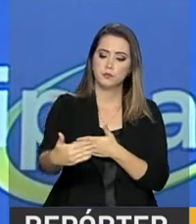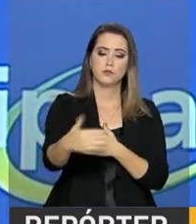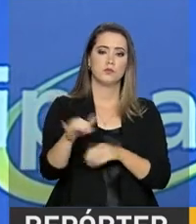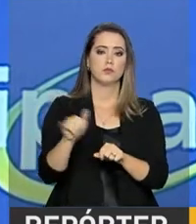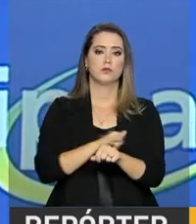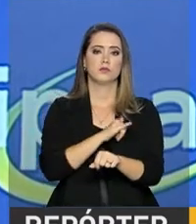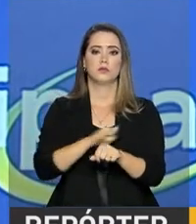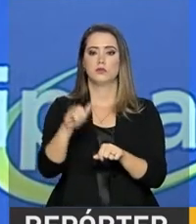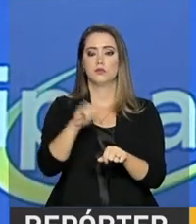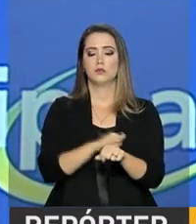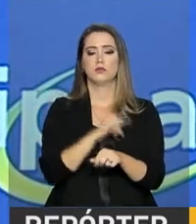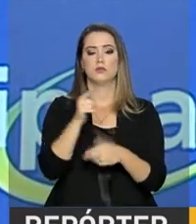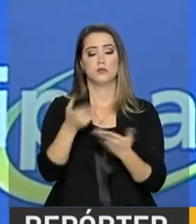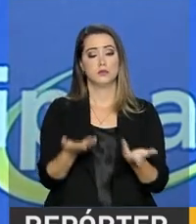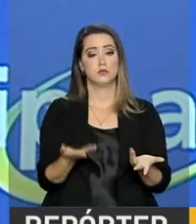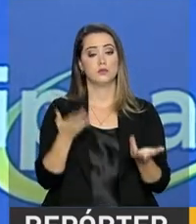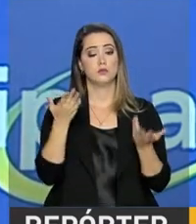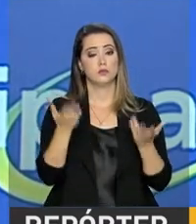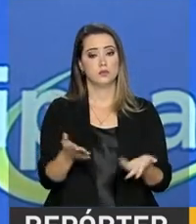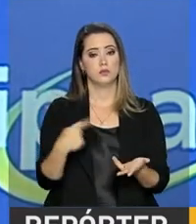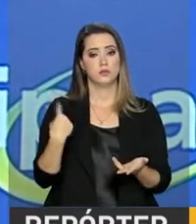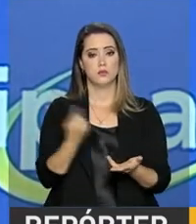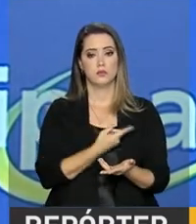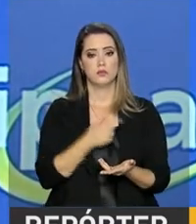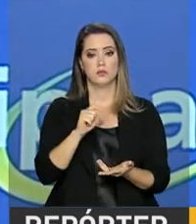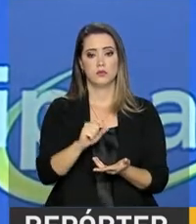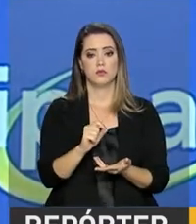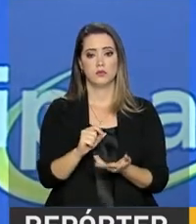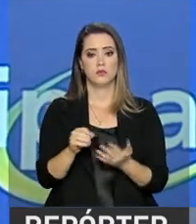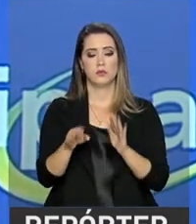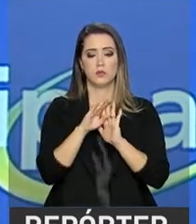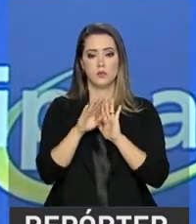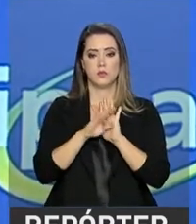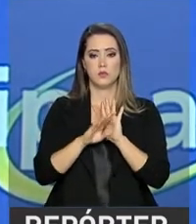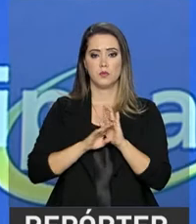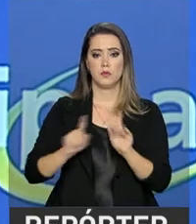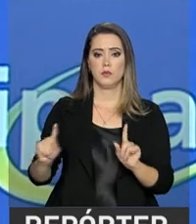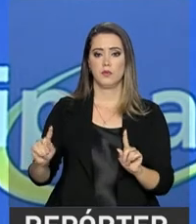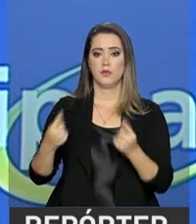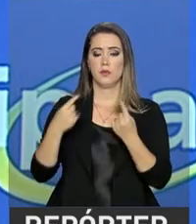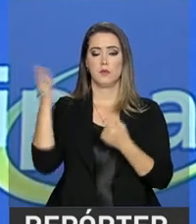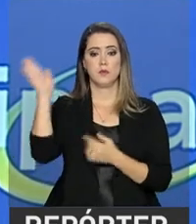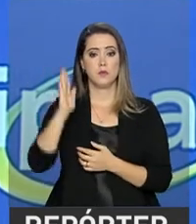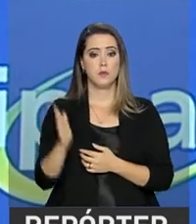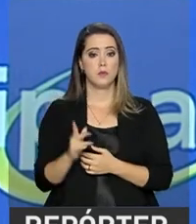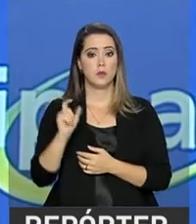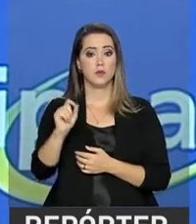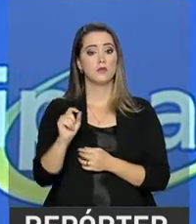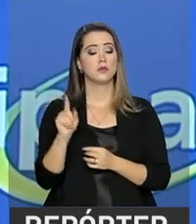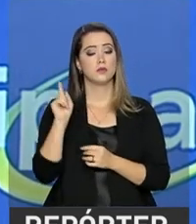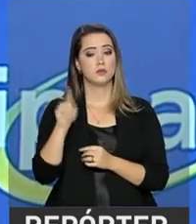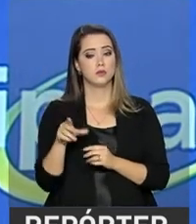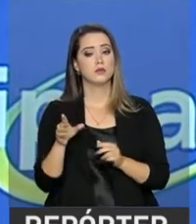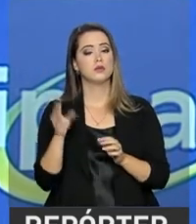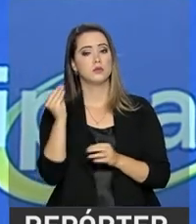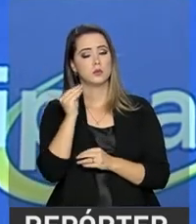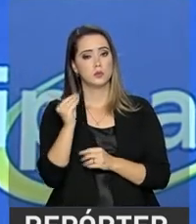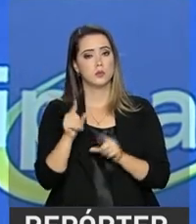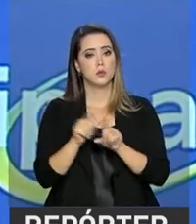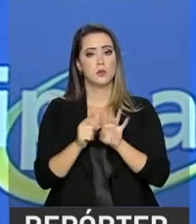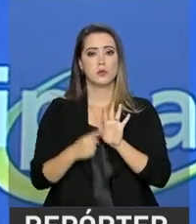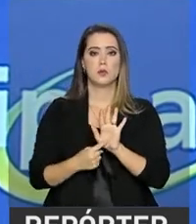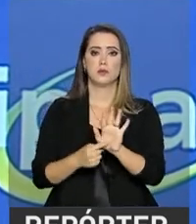estratégica e nesse sentido esse projeto desafios da nação ele não só faz um diagnóstico mas